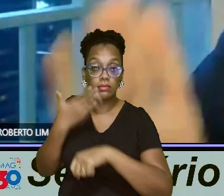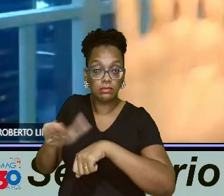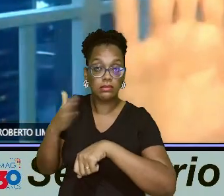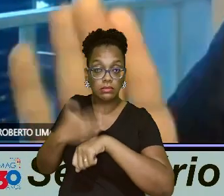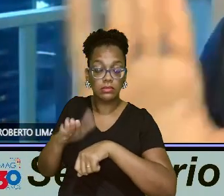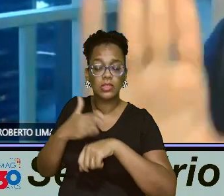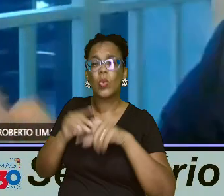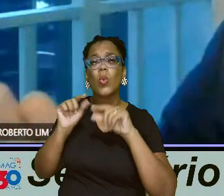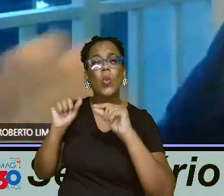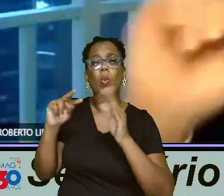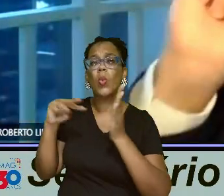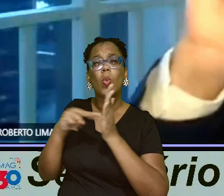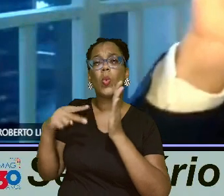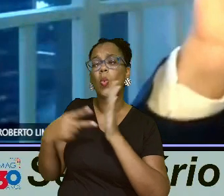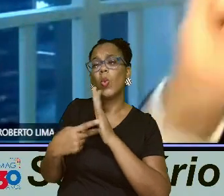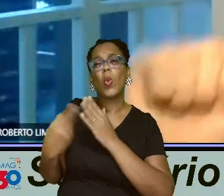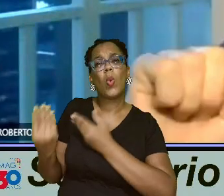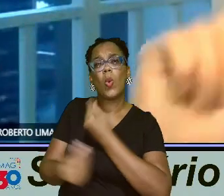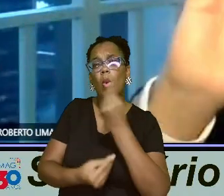e a pergunta era, de que maneira